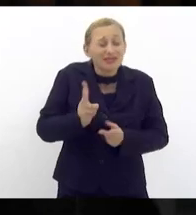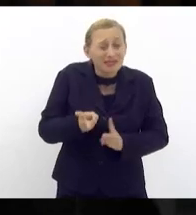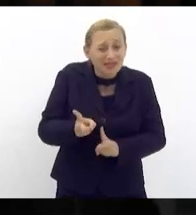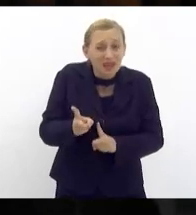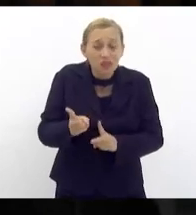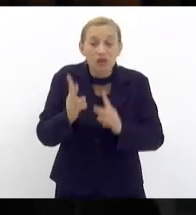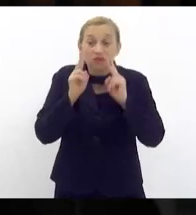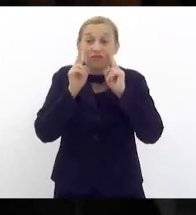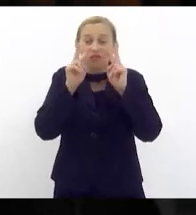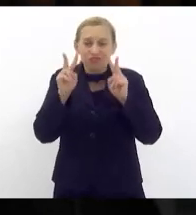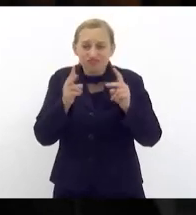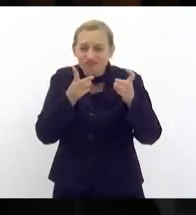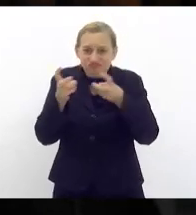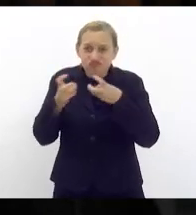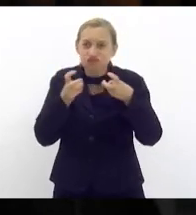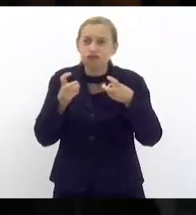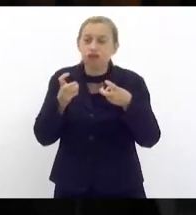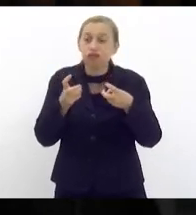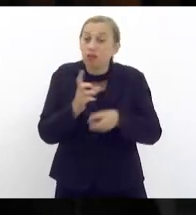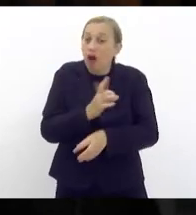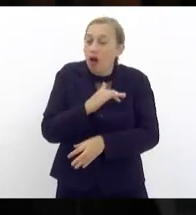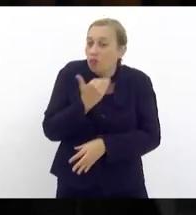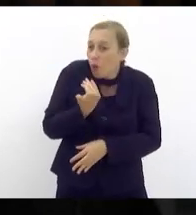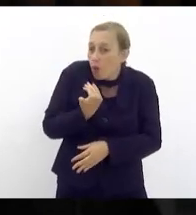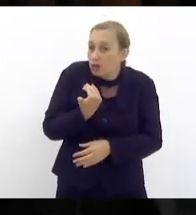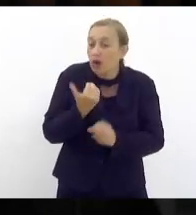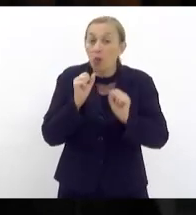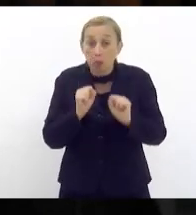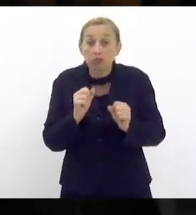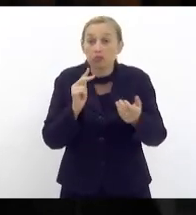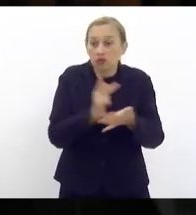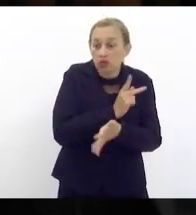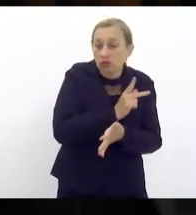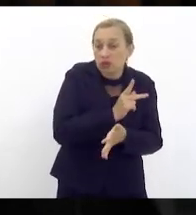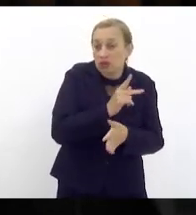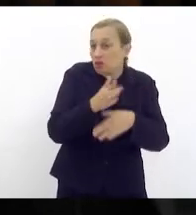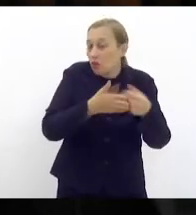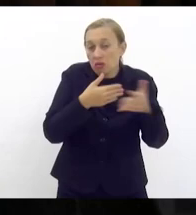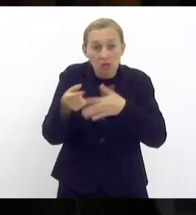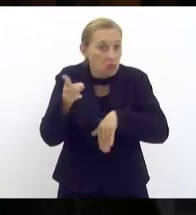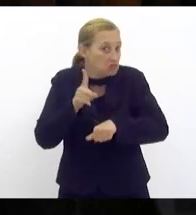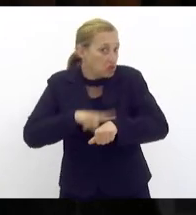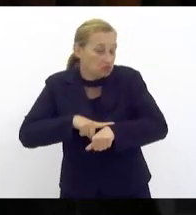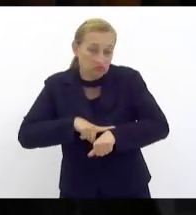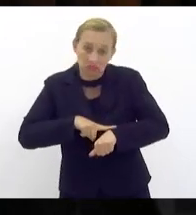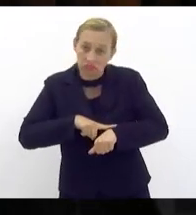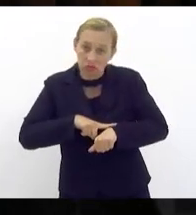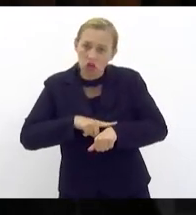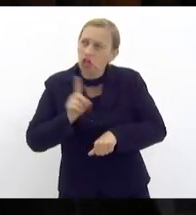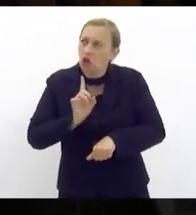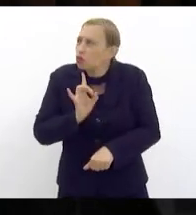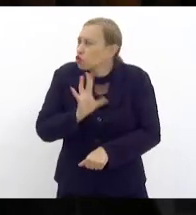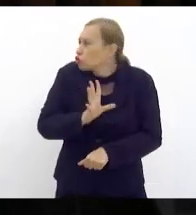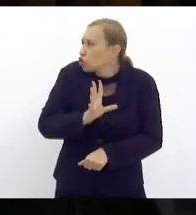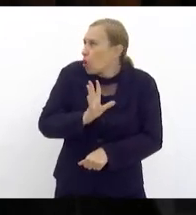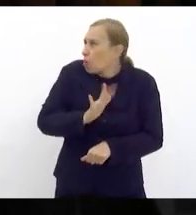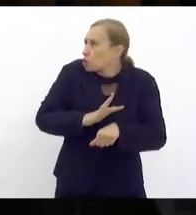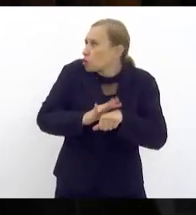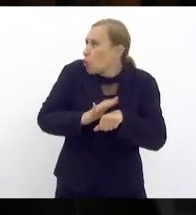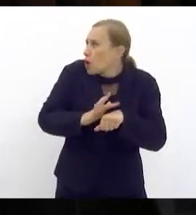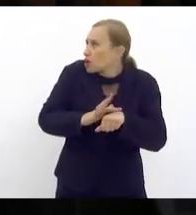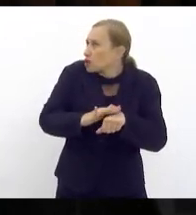parando no ar é que essa morte pode acontecer da noite por dia não somente por doença